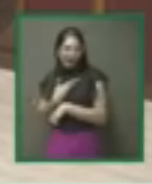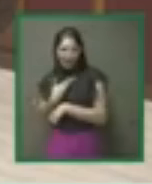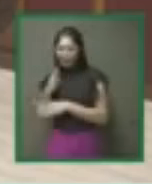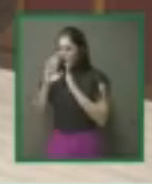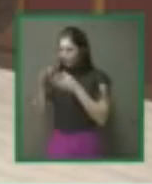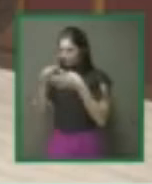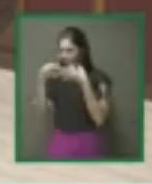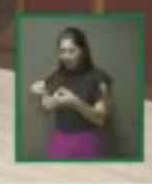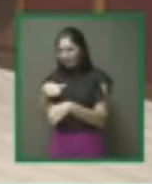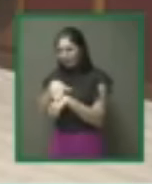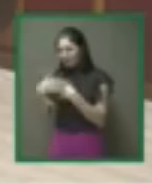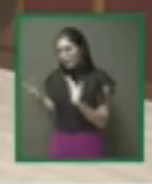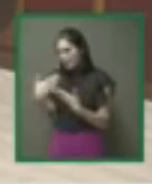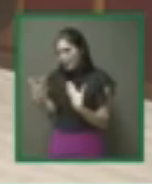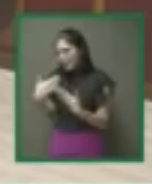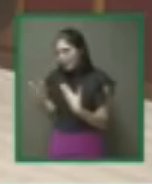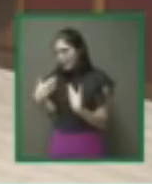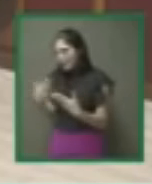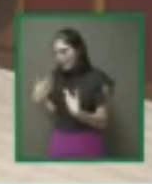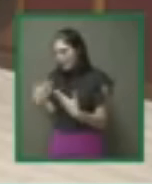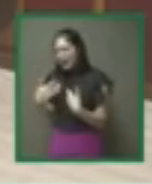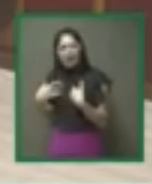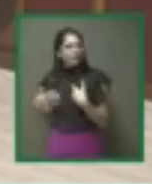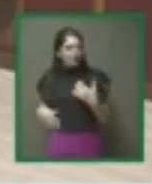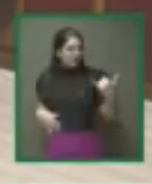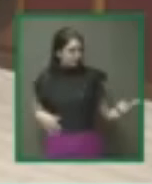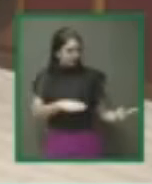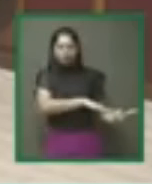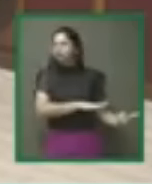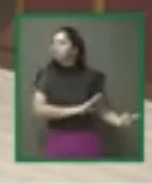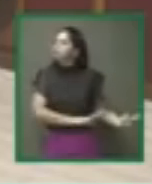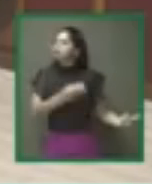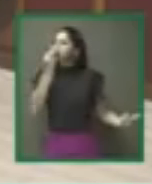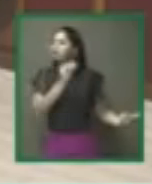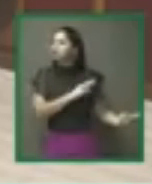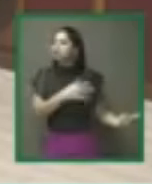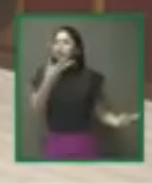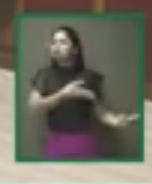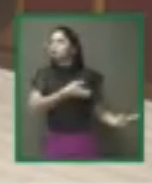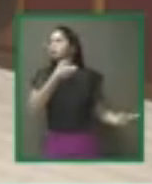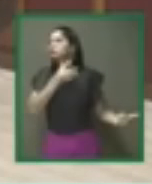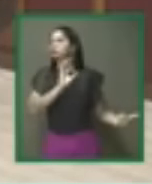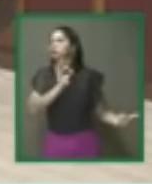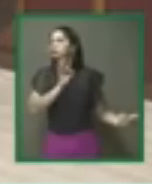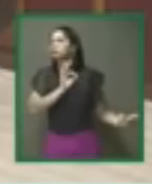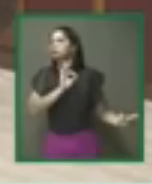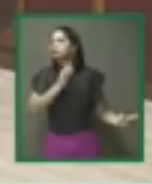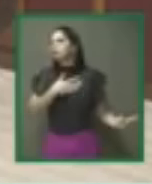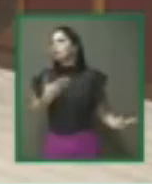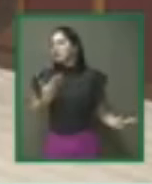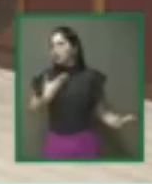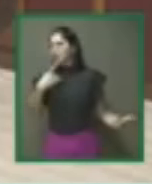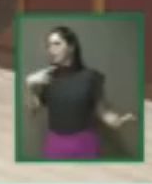dando atenção para o Alexandre, conversando com ele, eu não vi o telefone chamar, né? Eu fui pegar o telefone quando o Alexandre